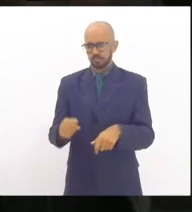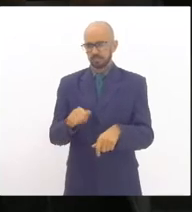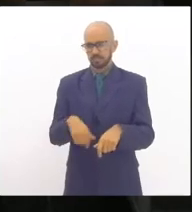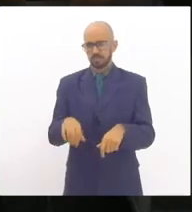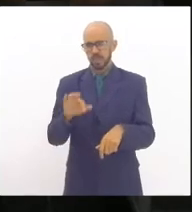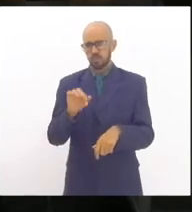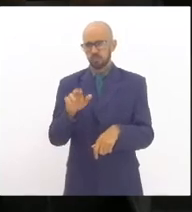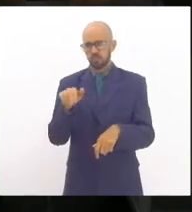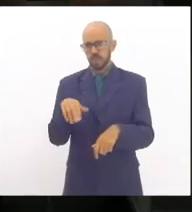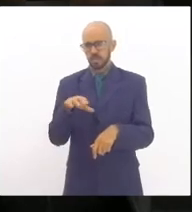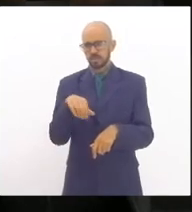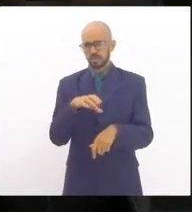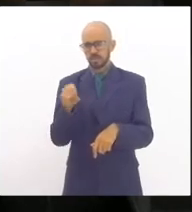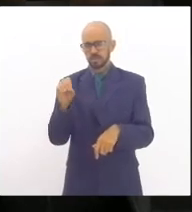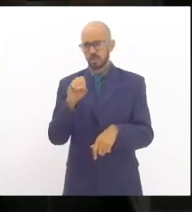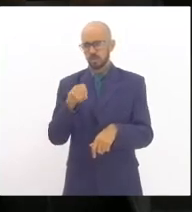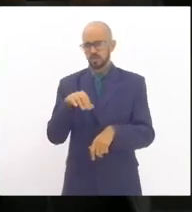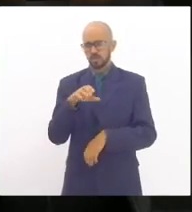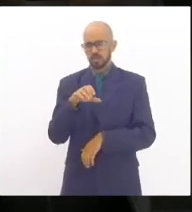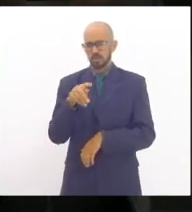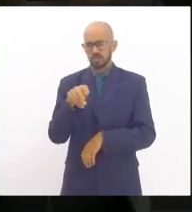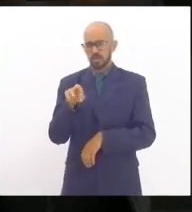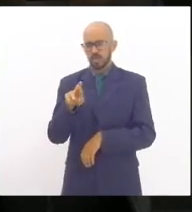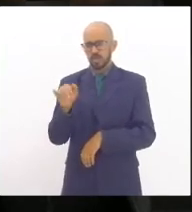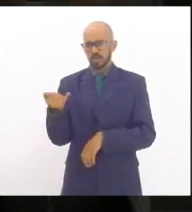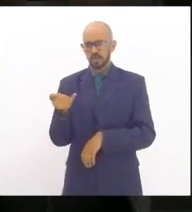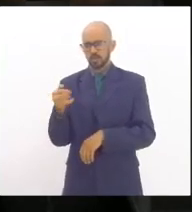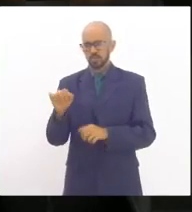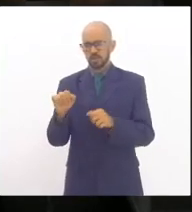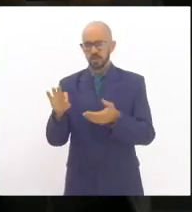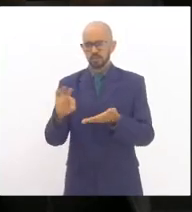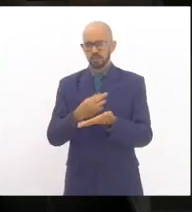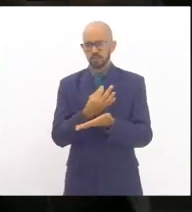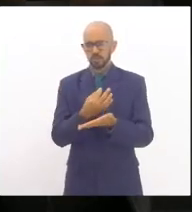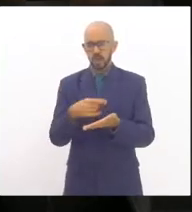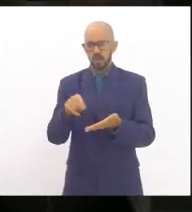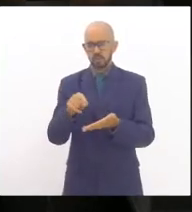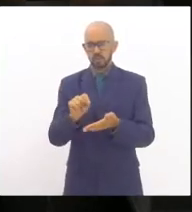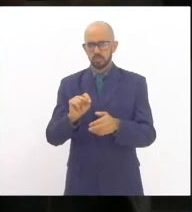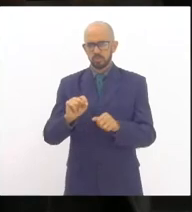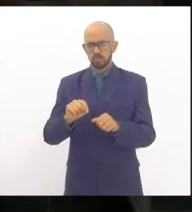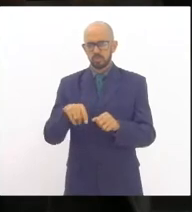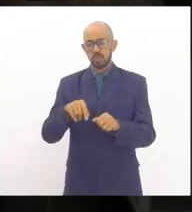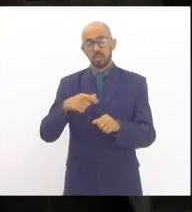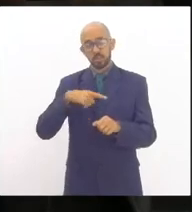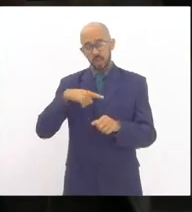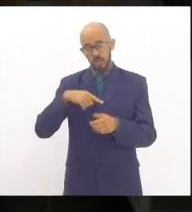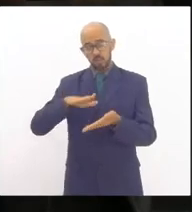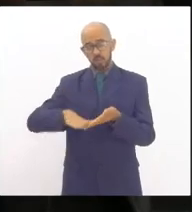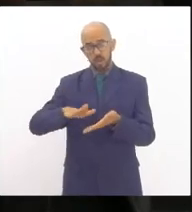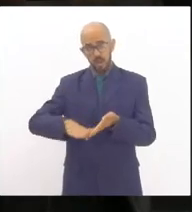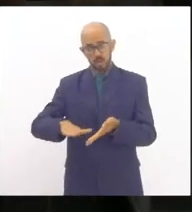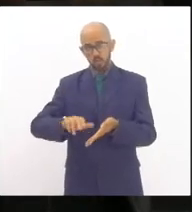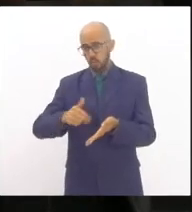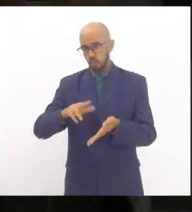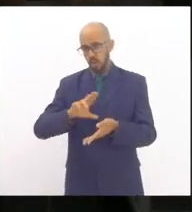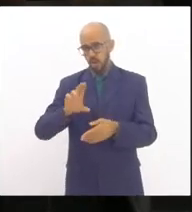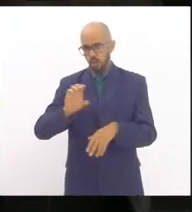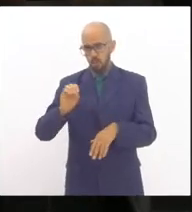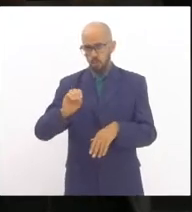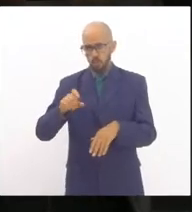afundar e para execução de contratos com as Financeira ou não que a gente precisa ter o olhar